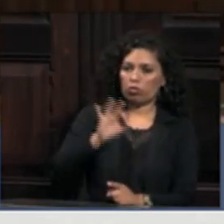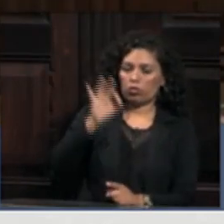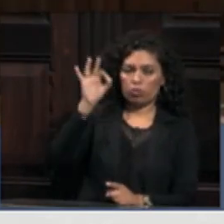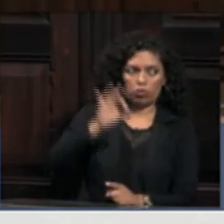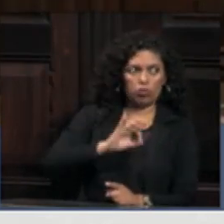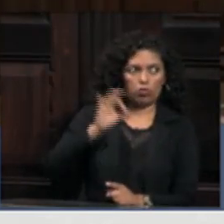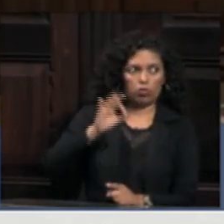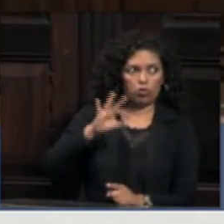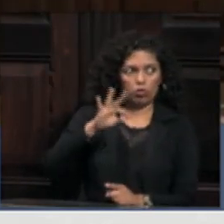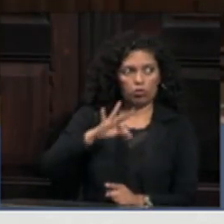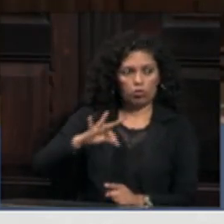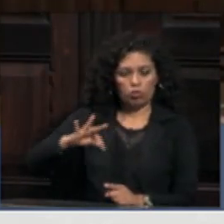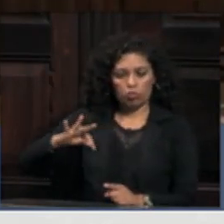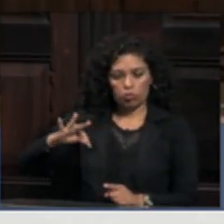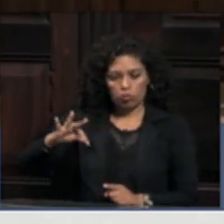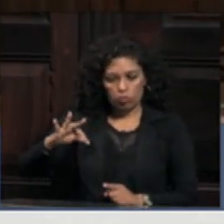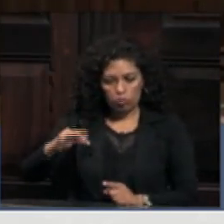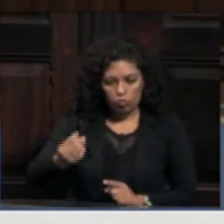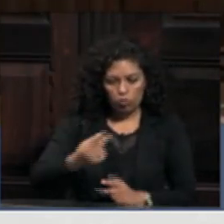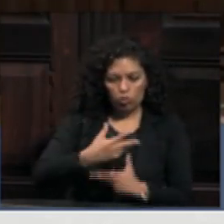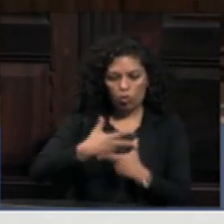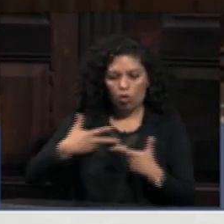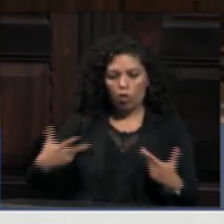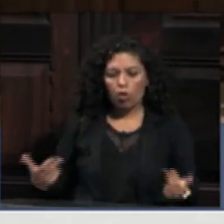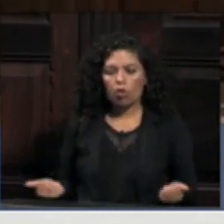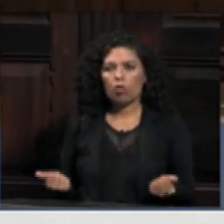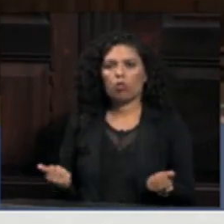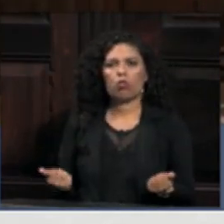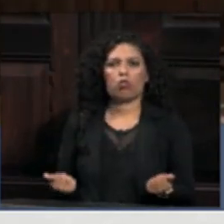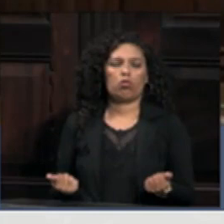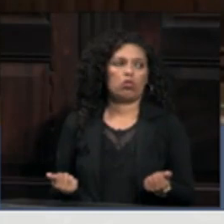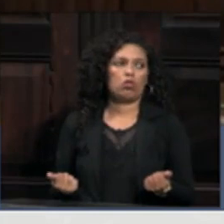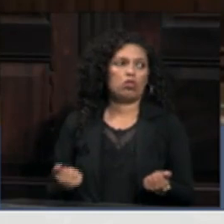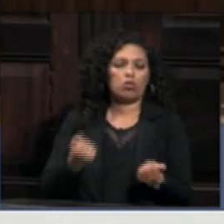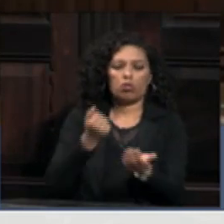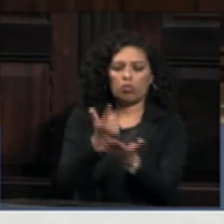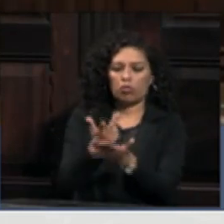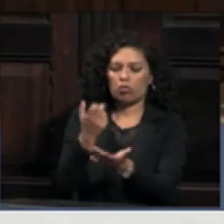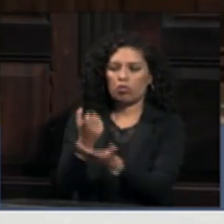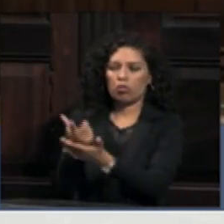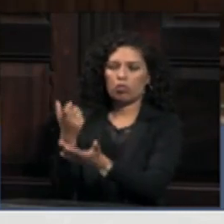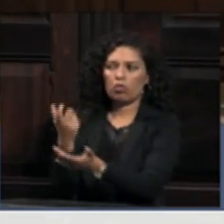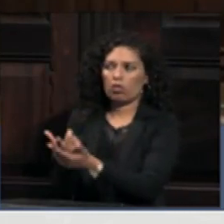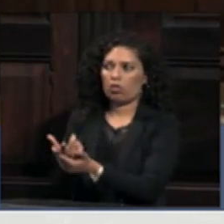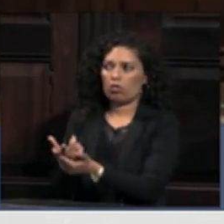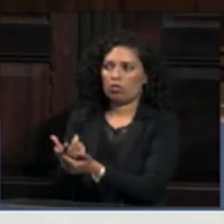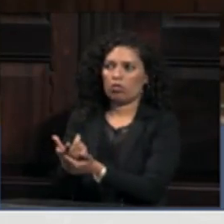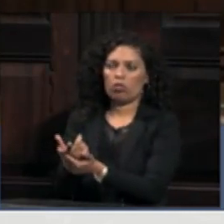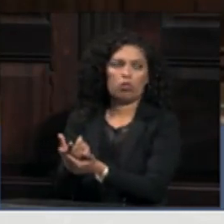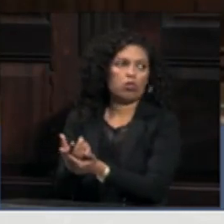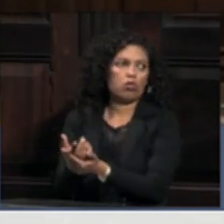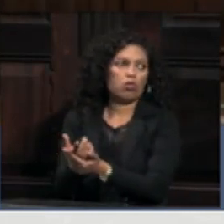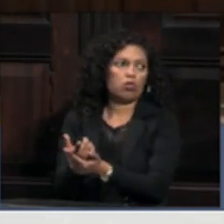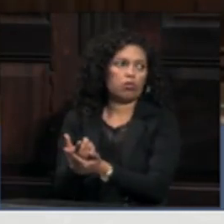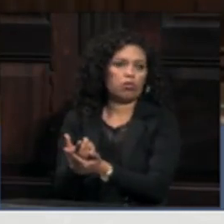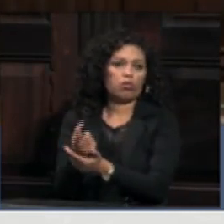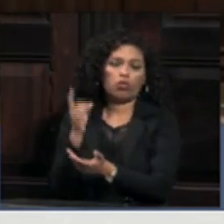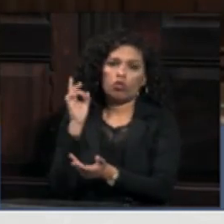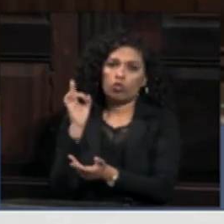de todos os outros produtos, exceto aqueles que estão na cesta